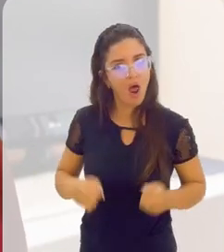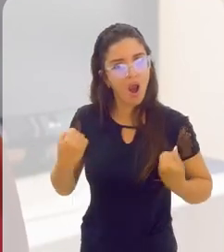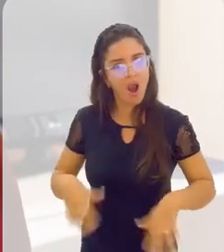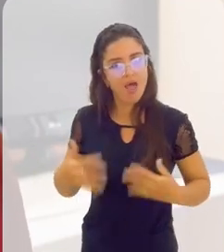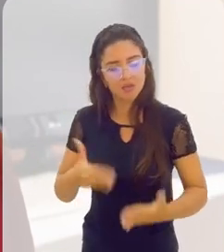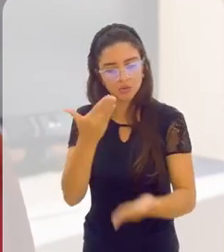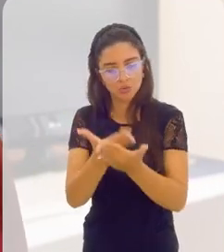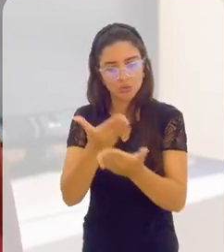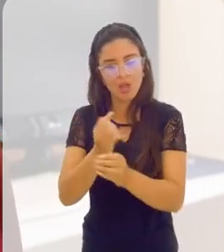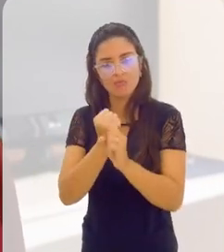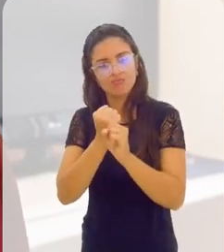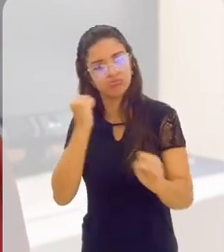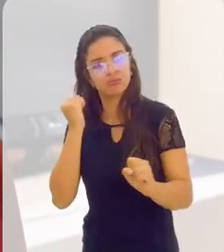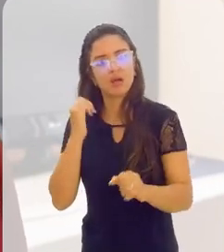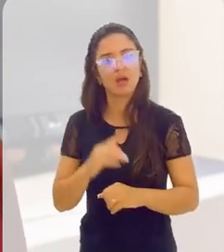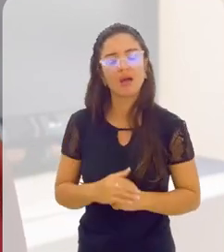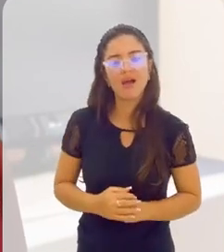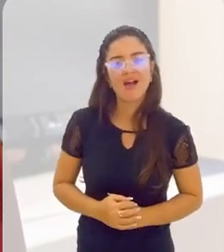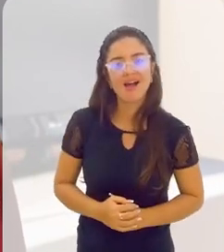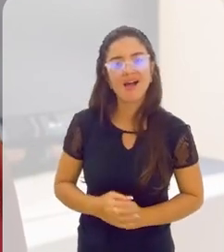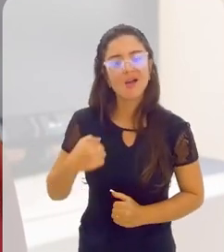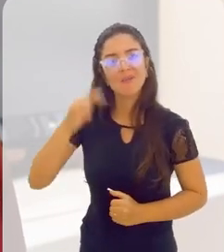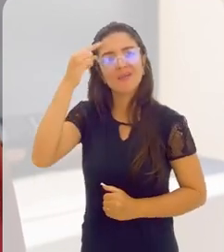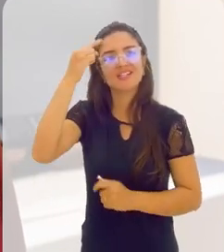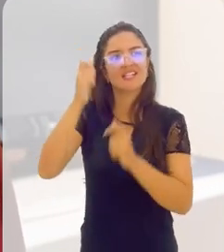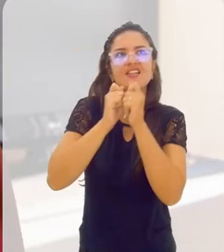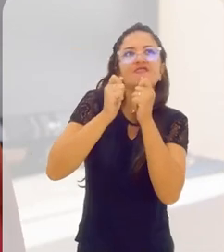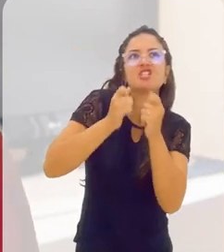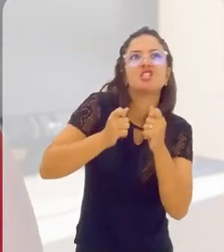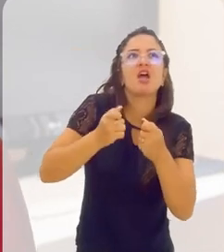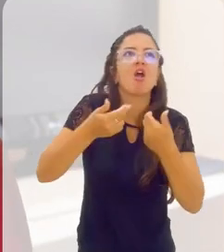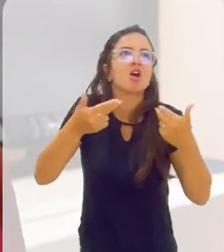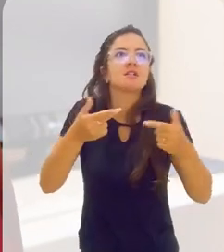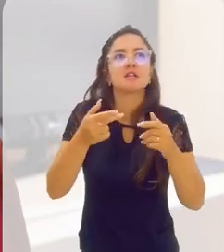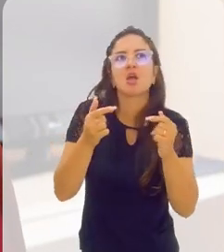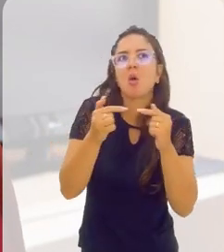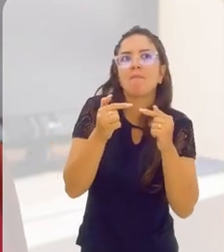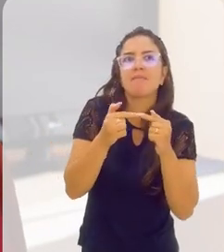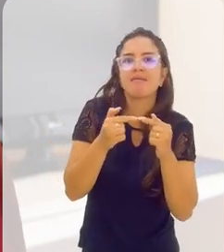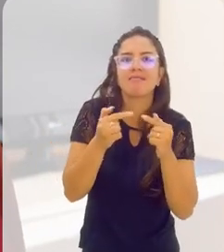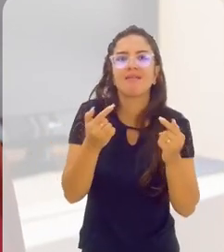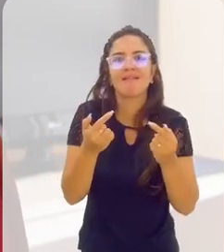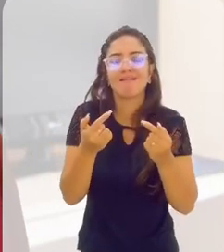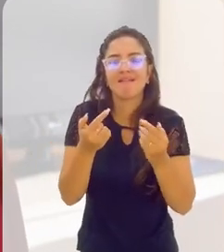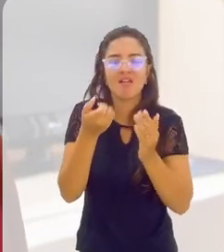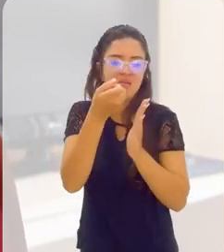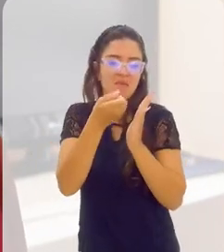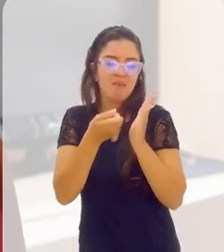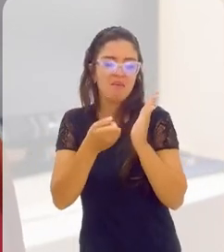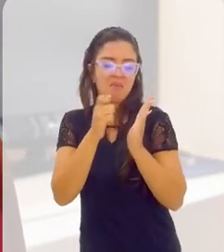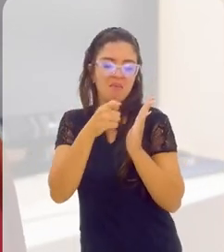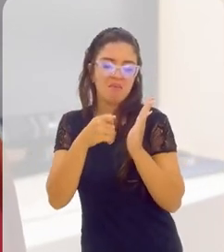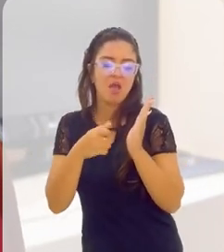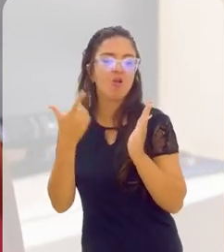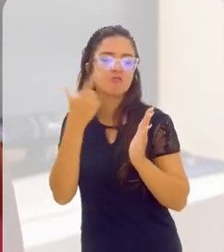eu imaginei que a nossa entrevista fosse por um caminho completamente diferente mas é sempre aqui no educação